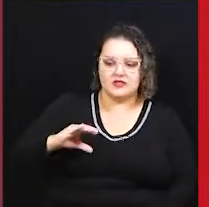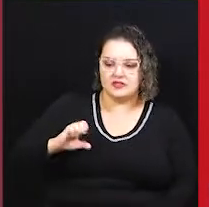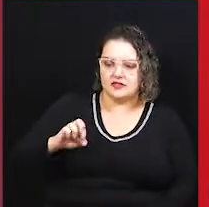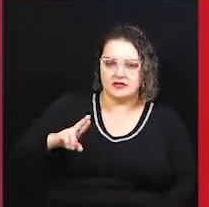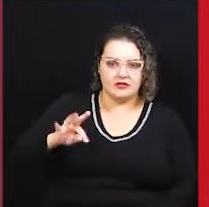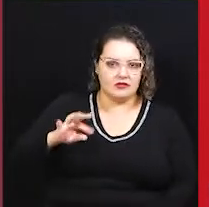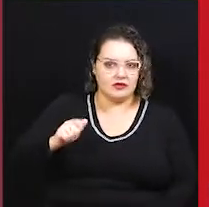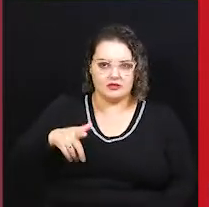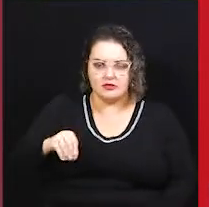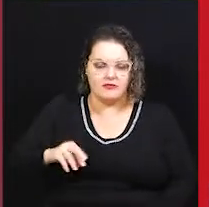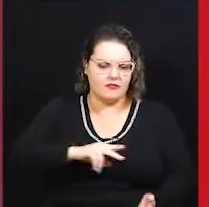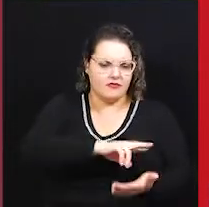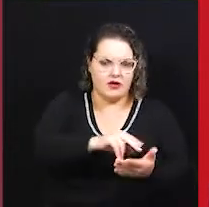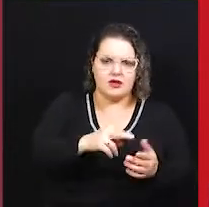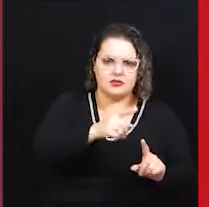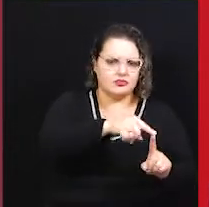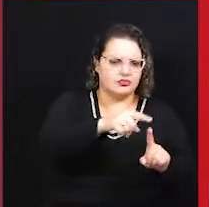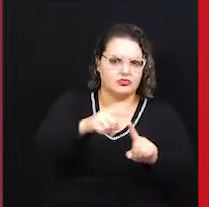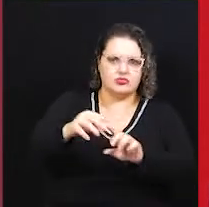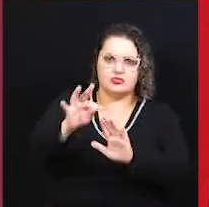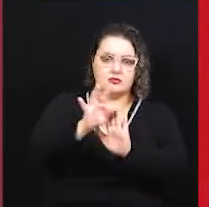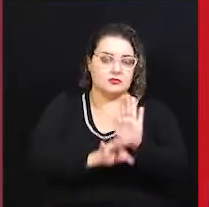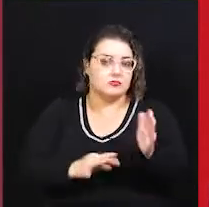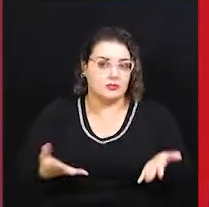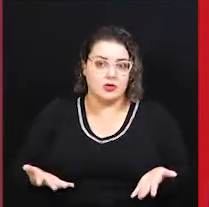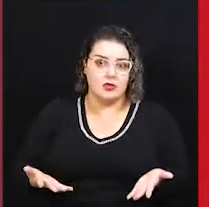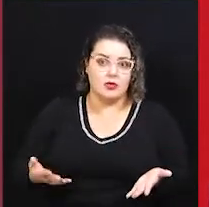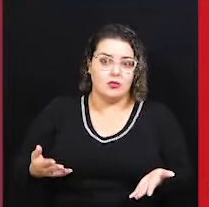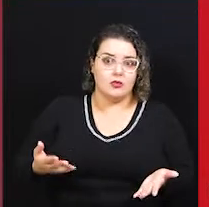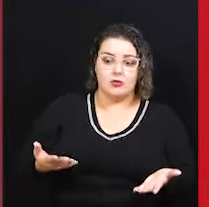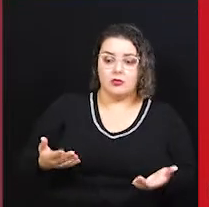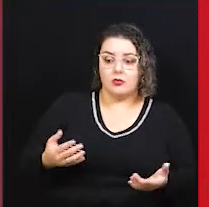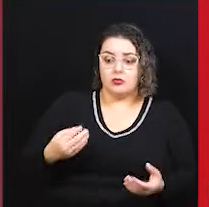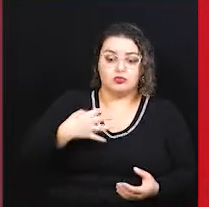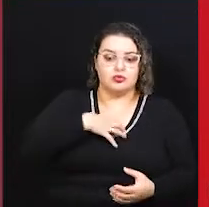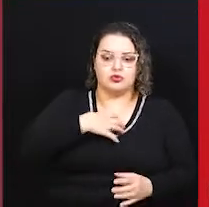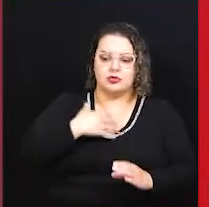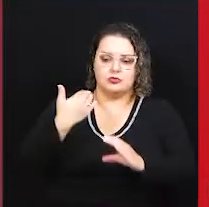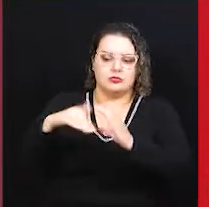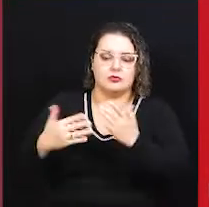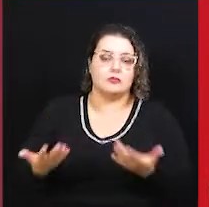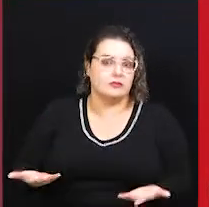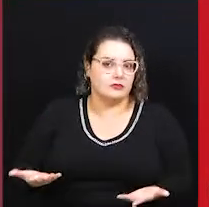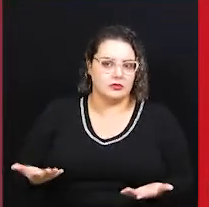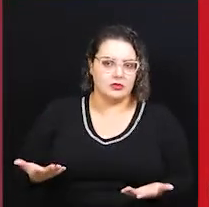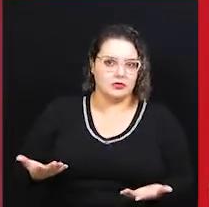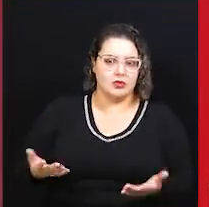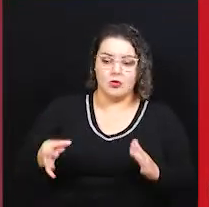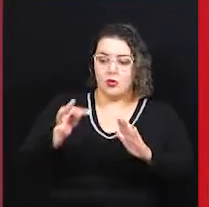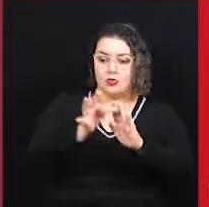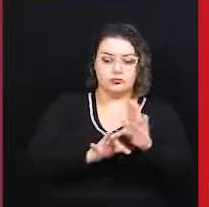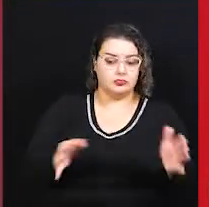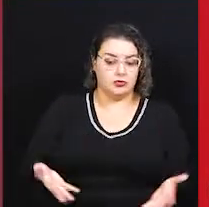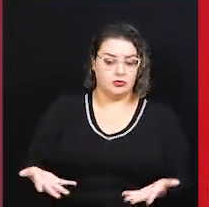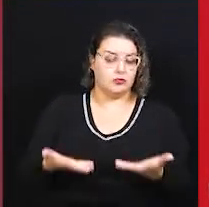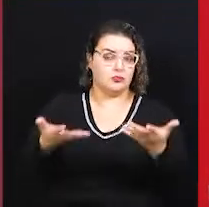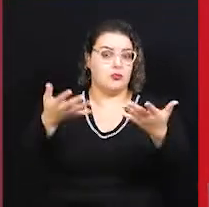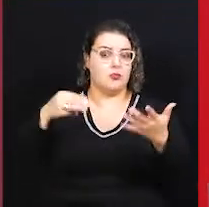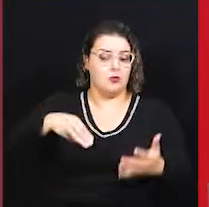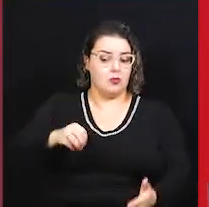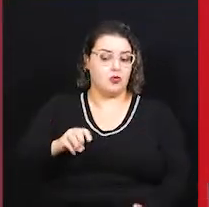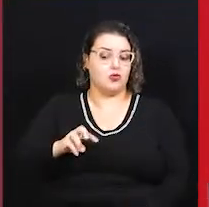textos possíveis. Pode cair um e-mail que você pode mandar, ou seja, um